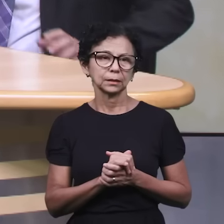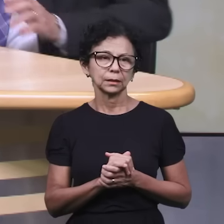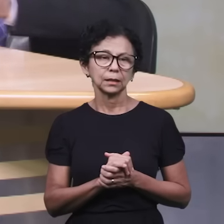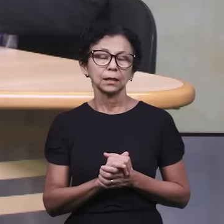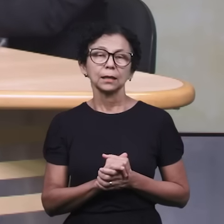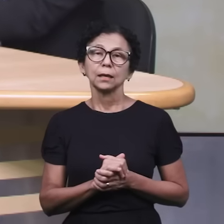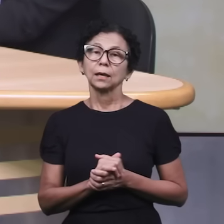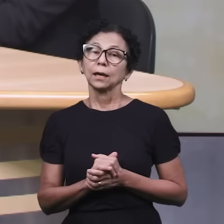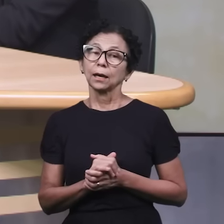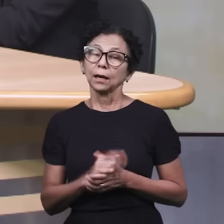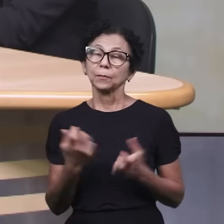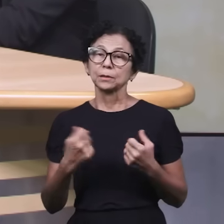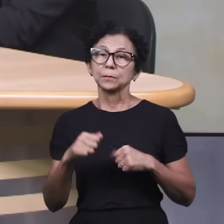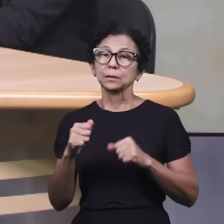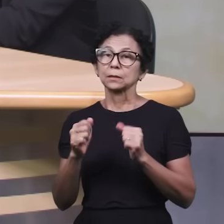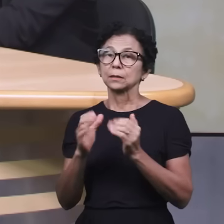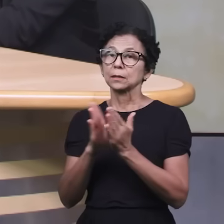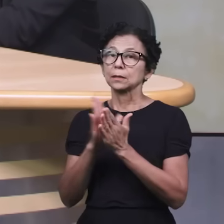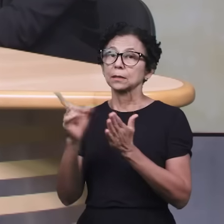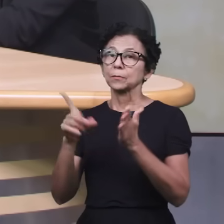Alexandre.